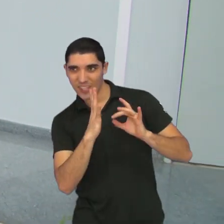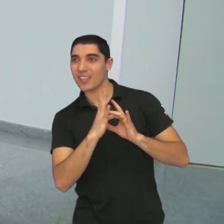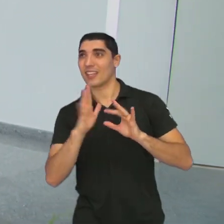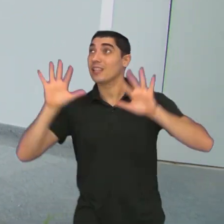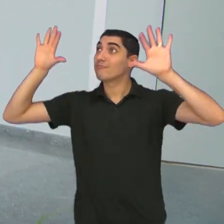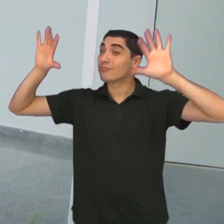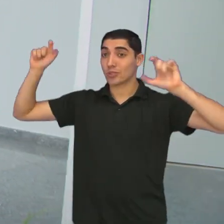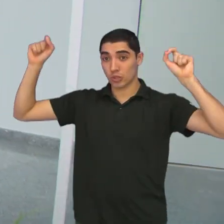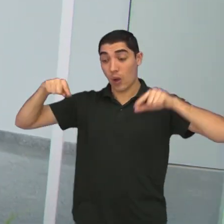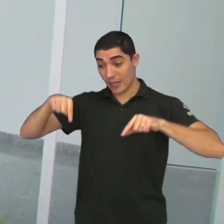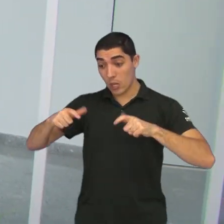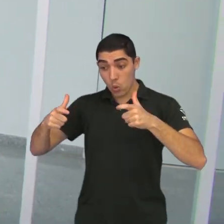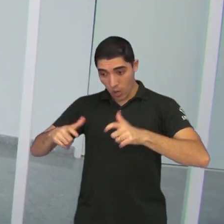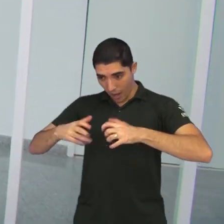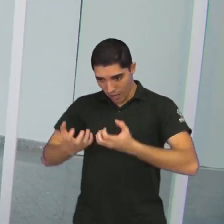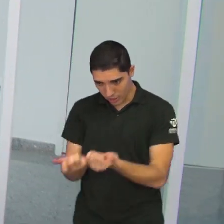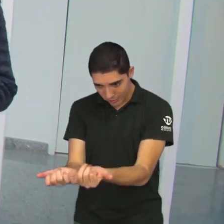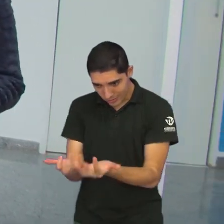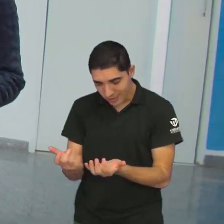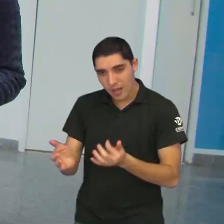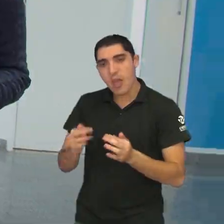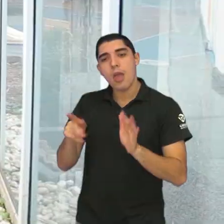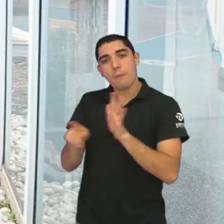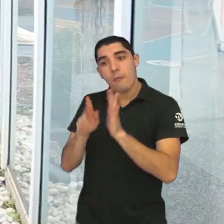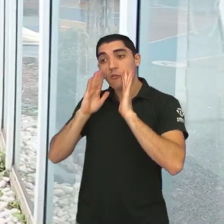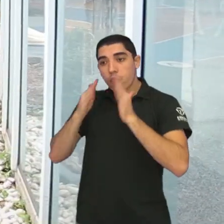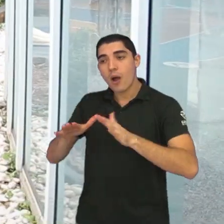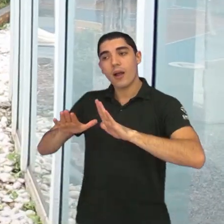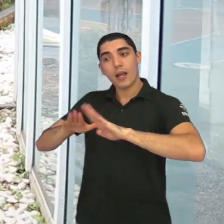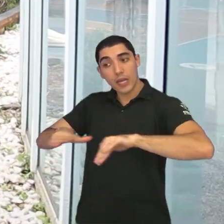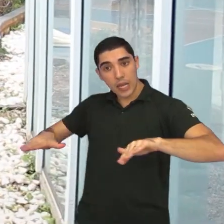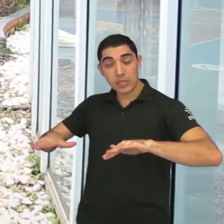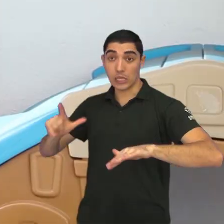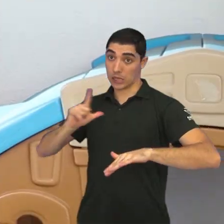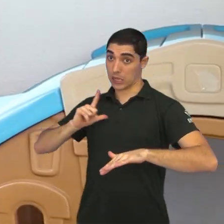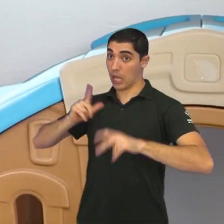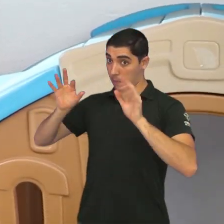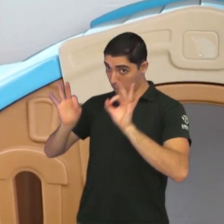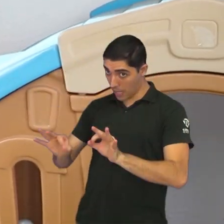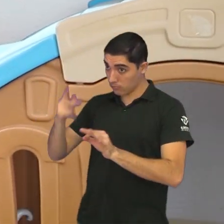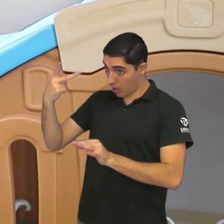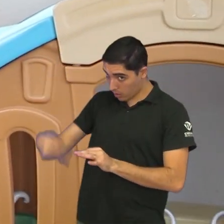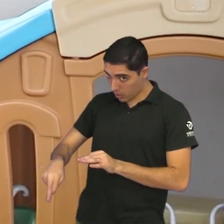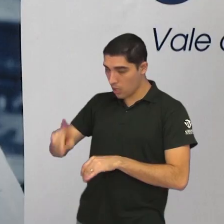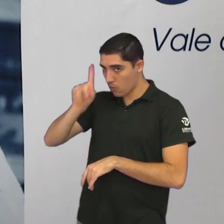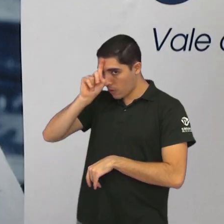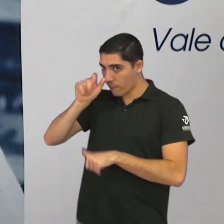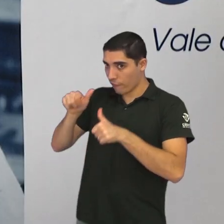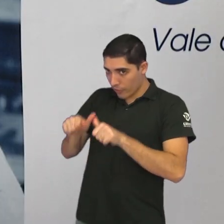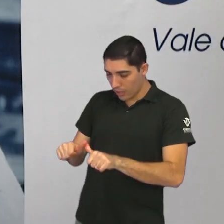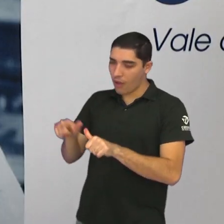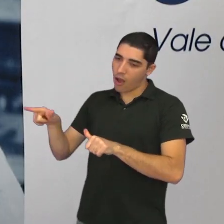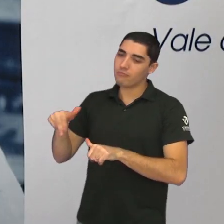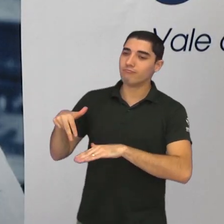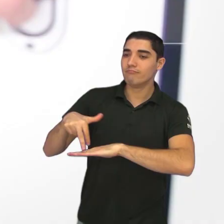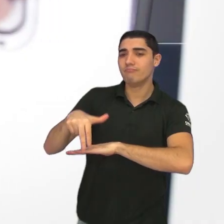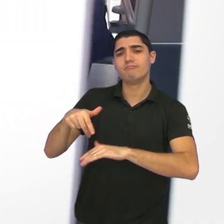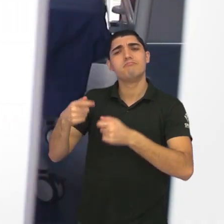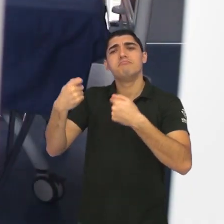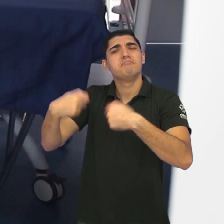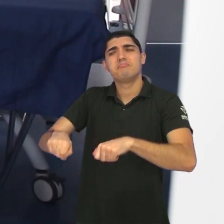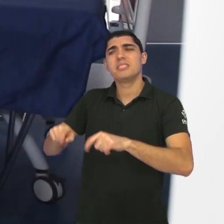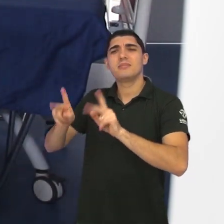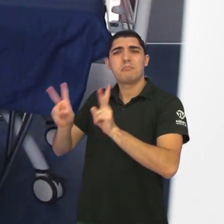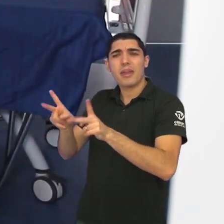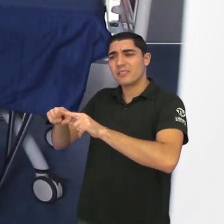e esse jardim é específico para as crianças e jovens que estão internados. E eles ficam aqui porque eles não